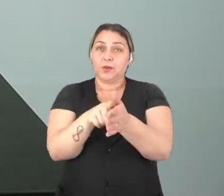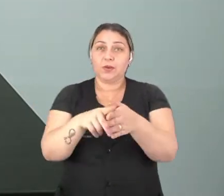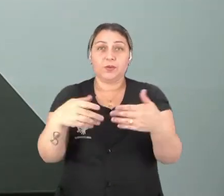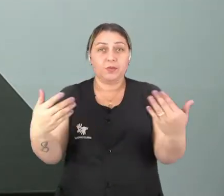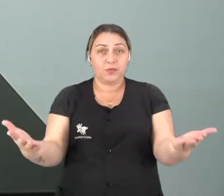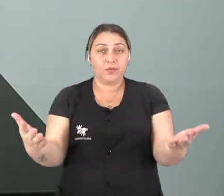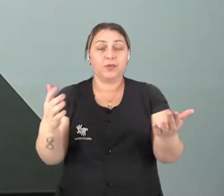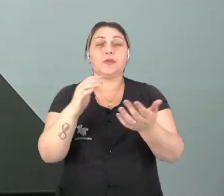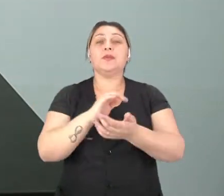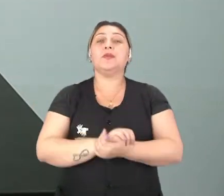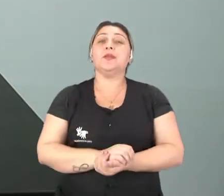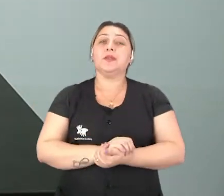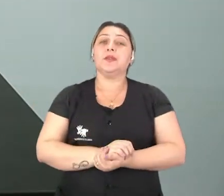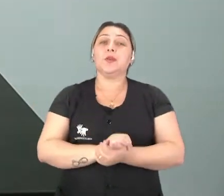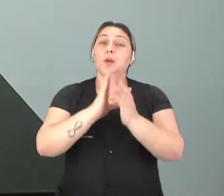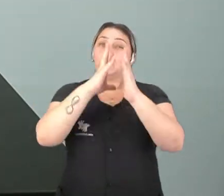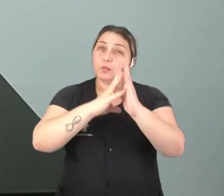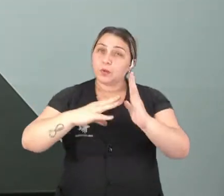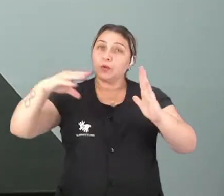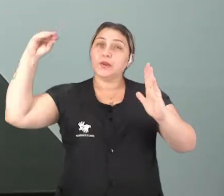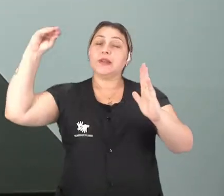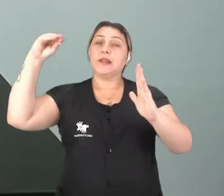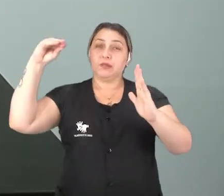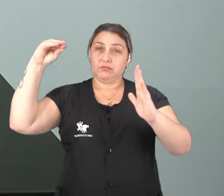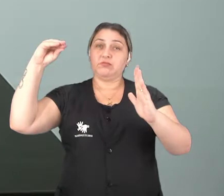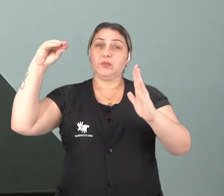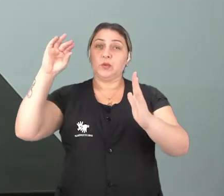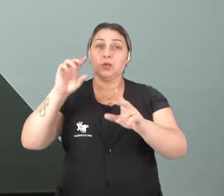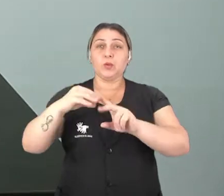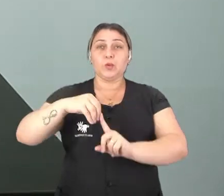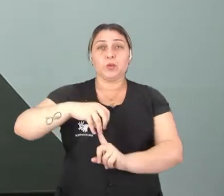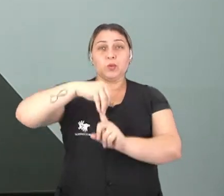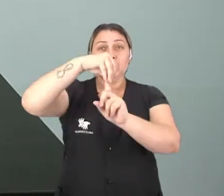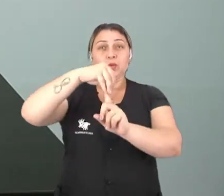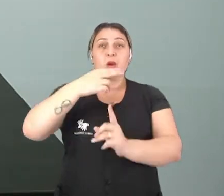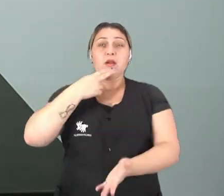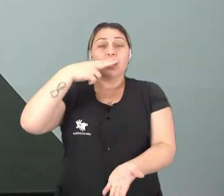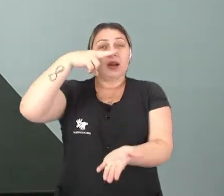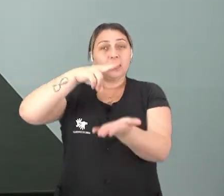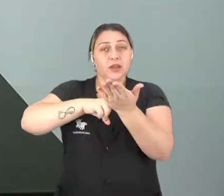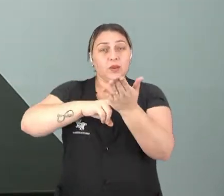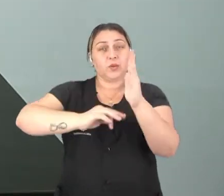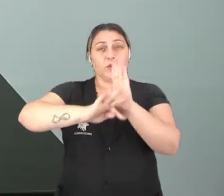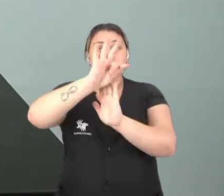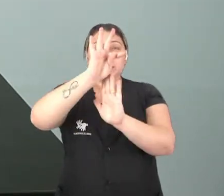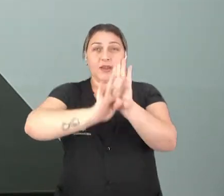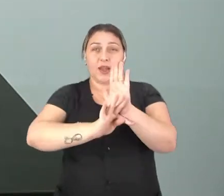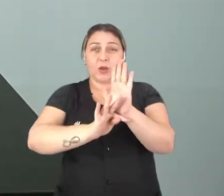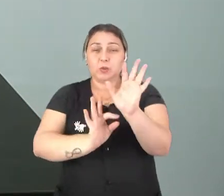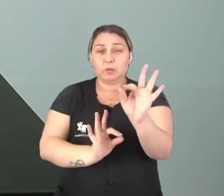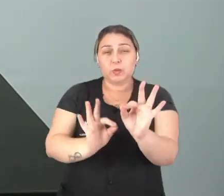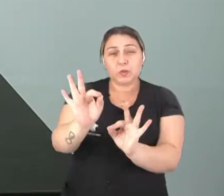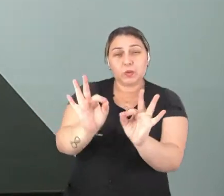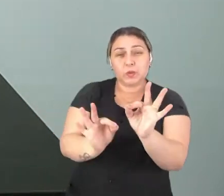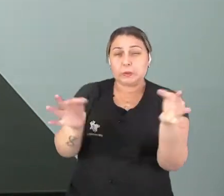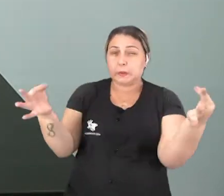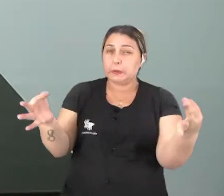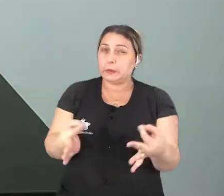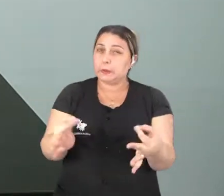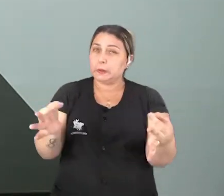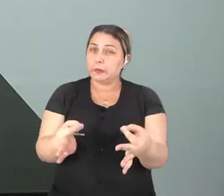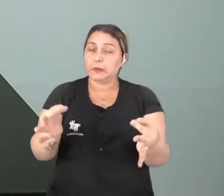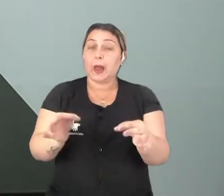tem um modelo, né, como se fosse uma carta, como se fosse um texto ali bem organizadinho,